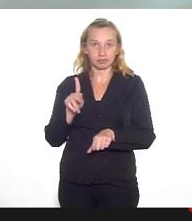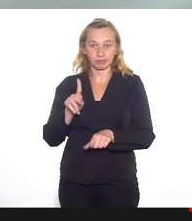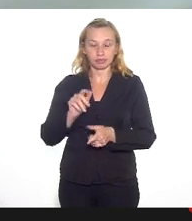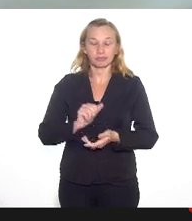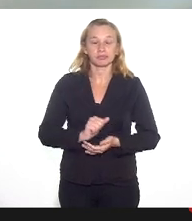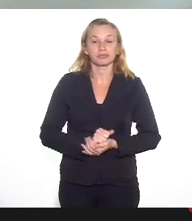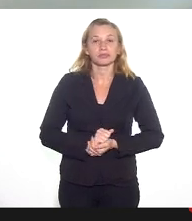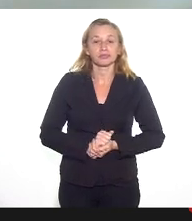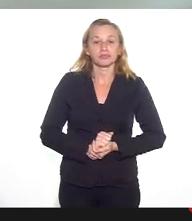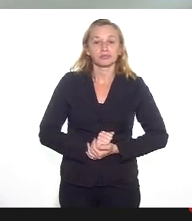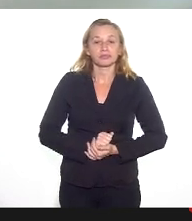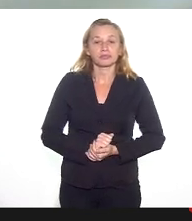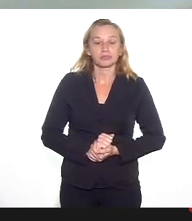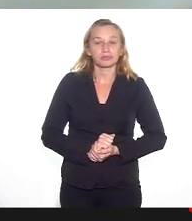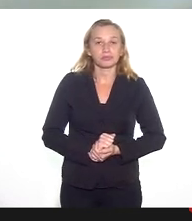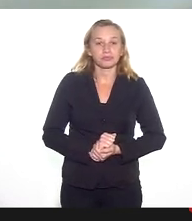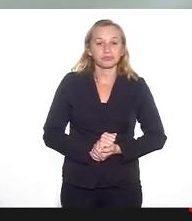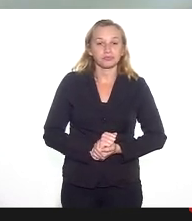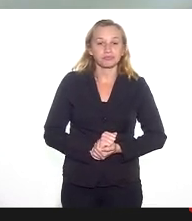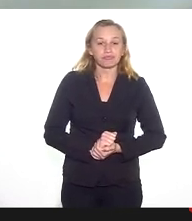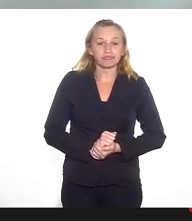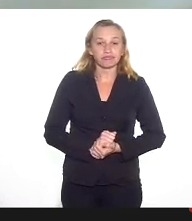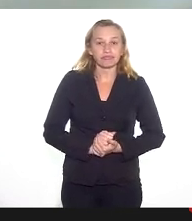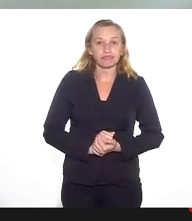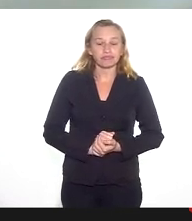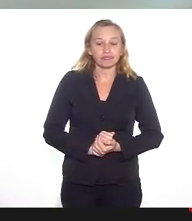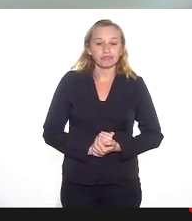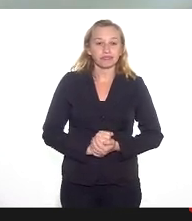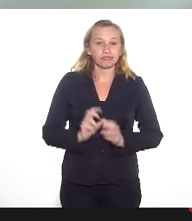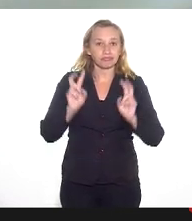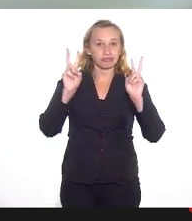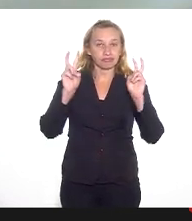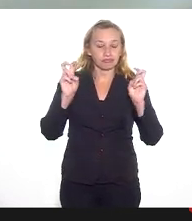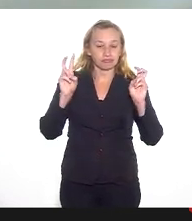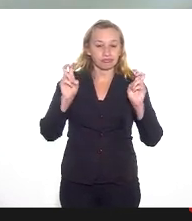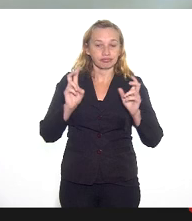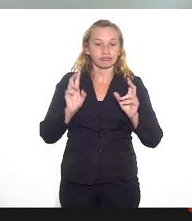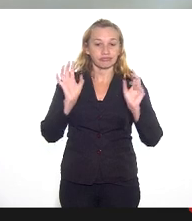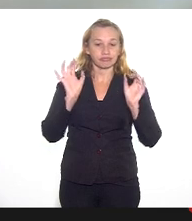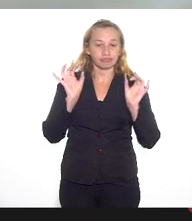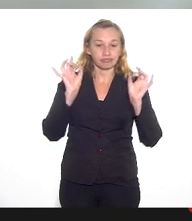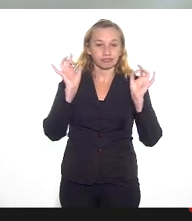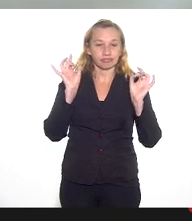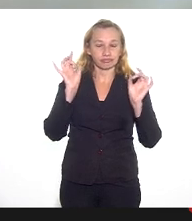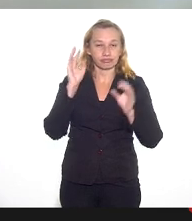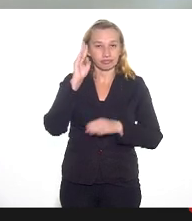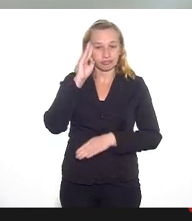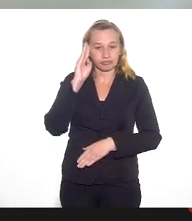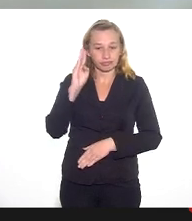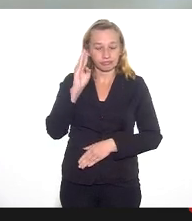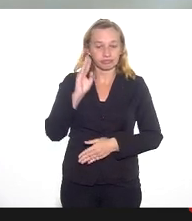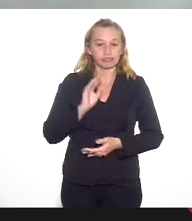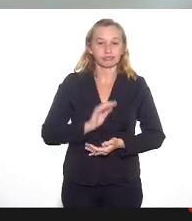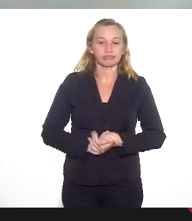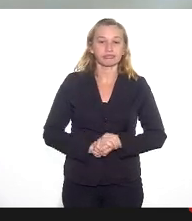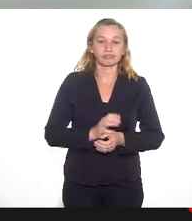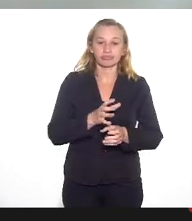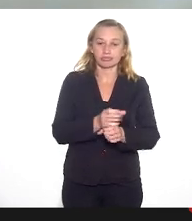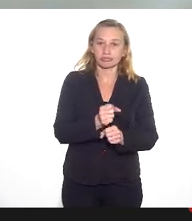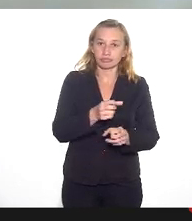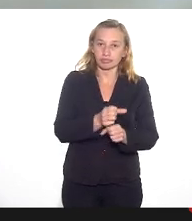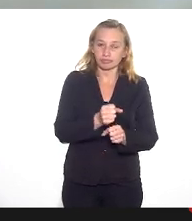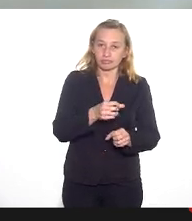oportuno que, sobre a questão específica que da questão contábil